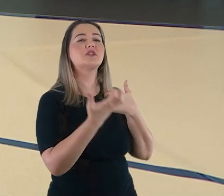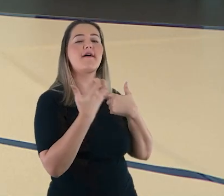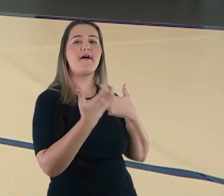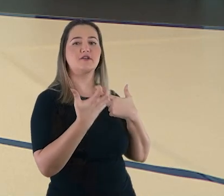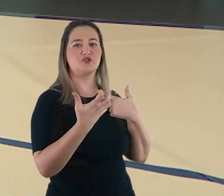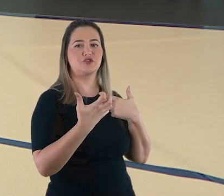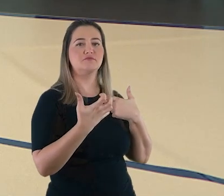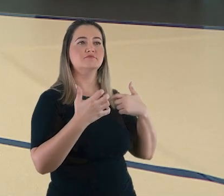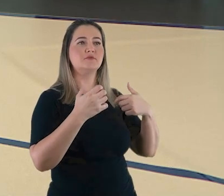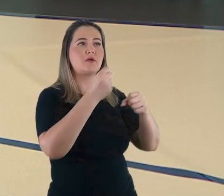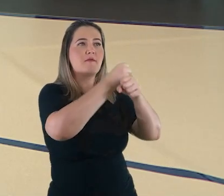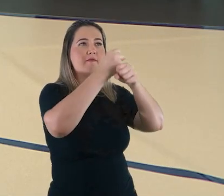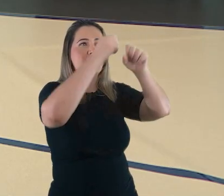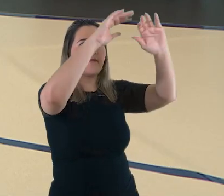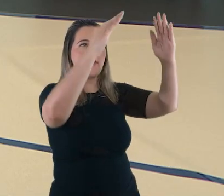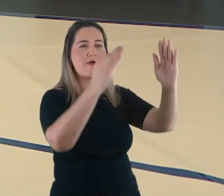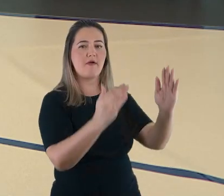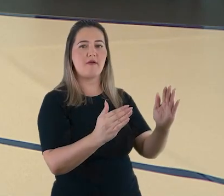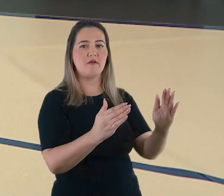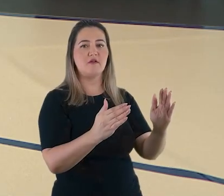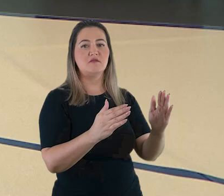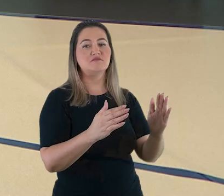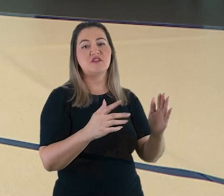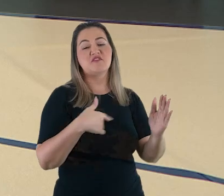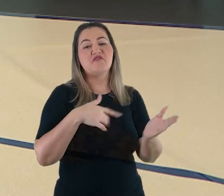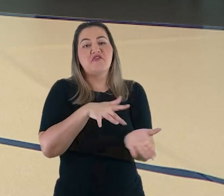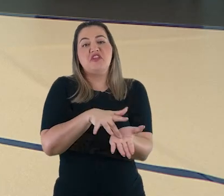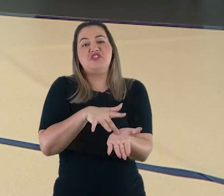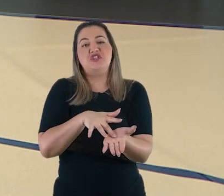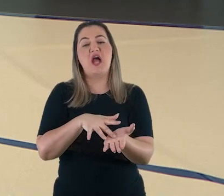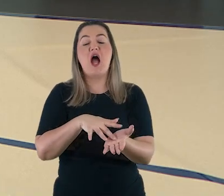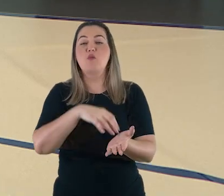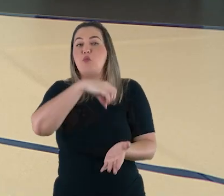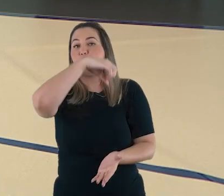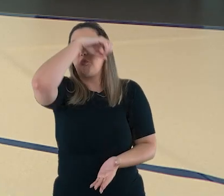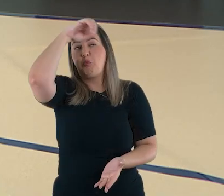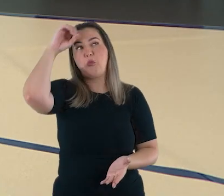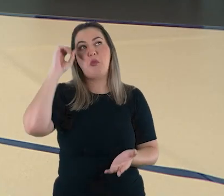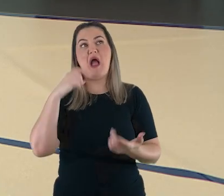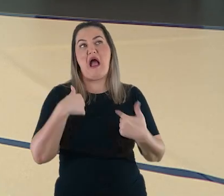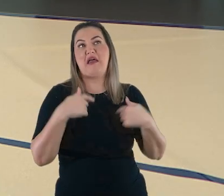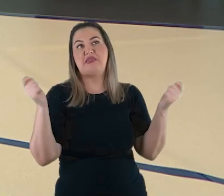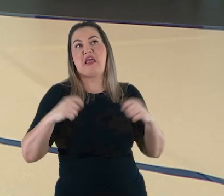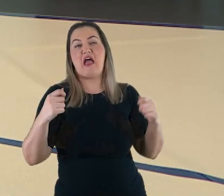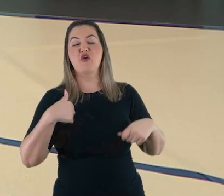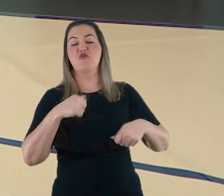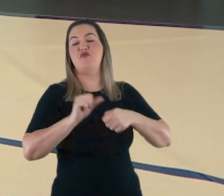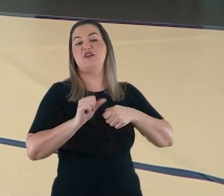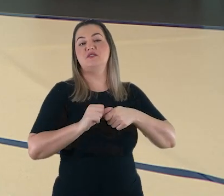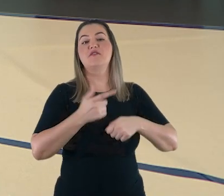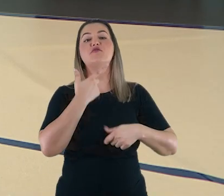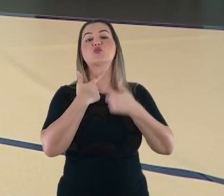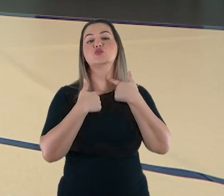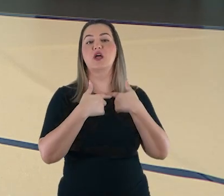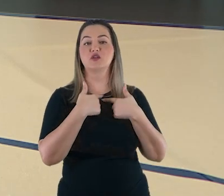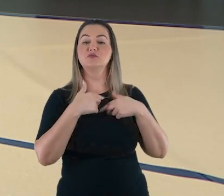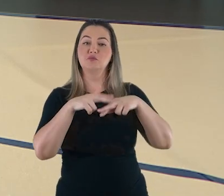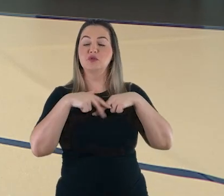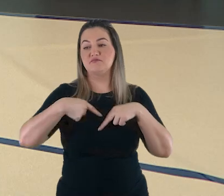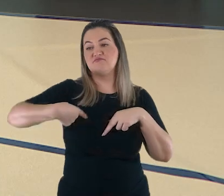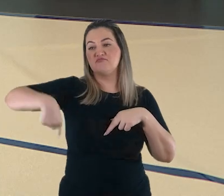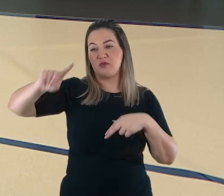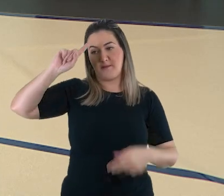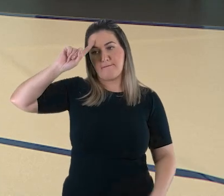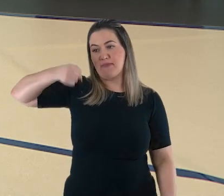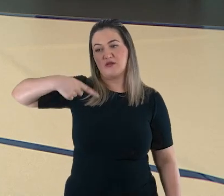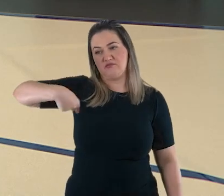Ou seja, ele preferia fingir desconhecimento acerca da gravidade do seu decreto e por isso preferiu mandar Daniel para